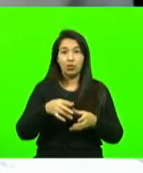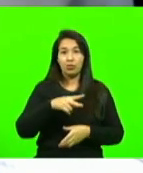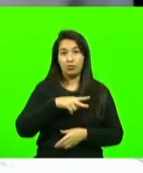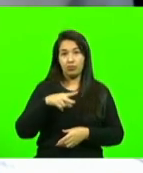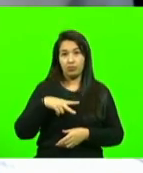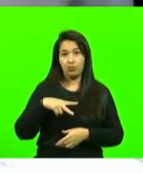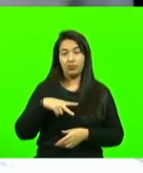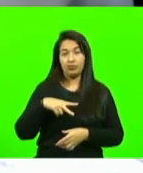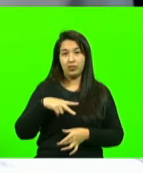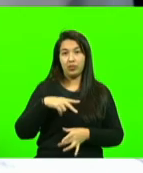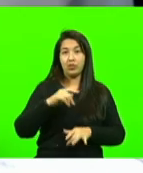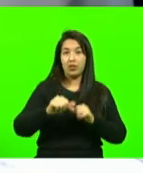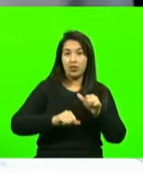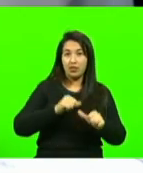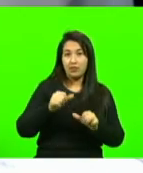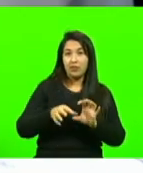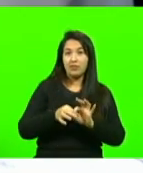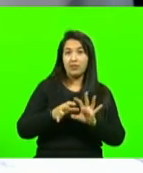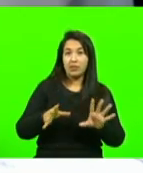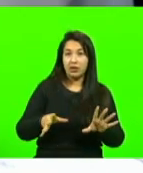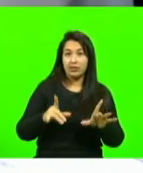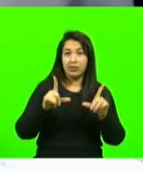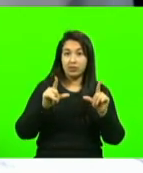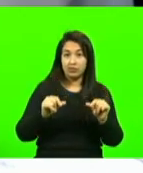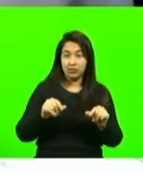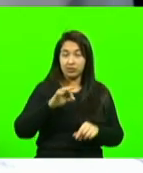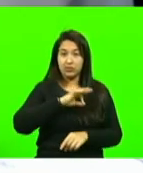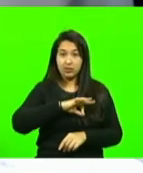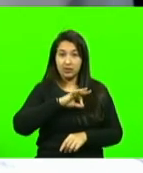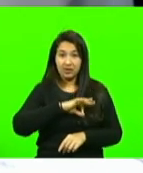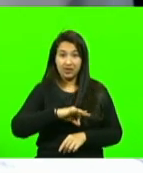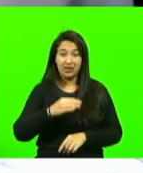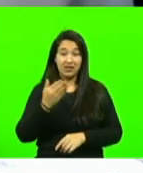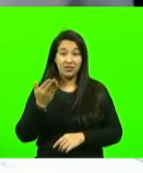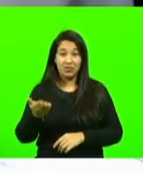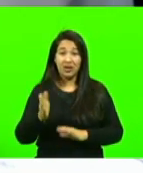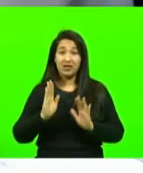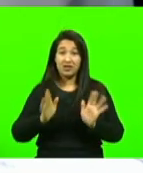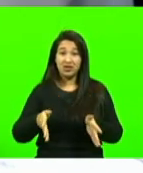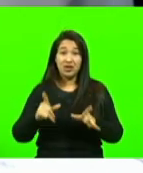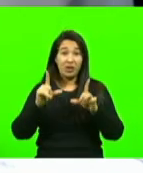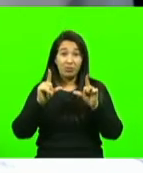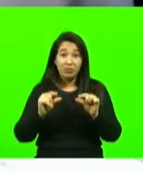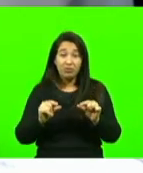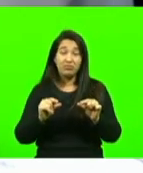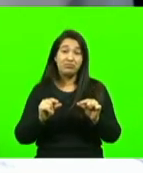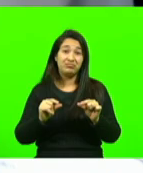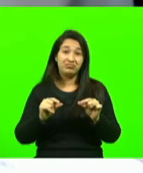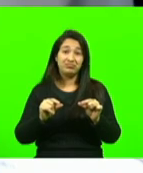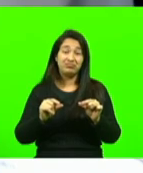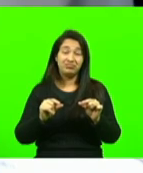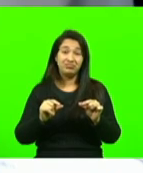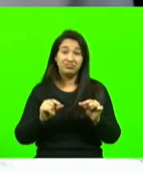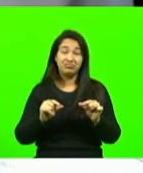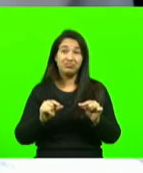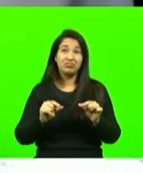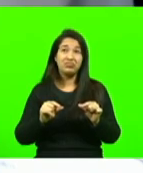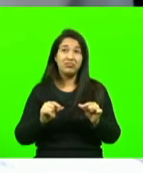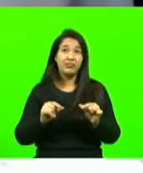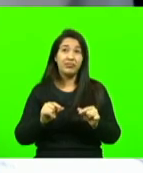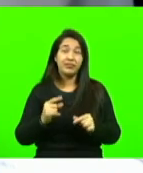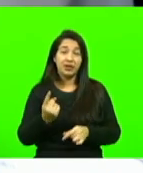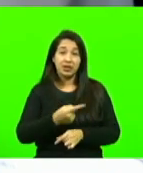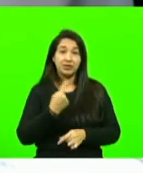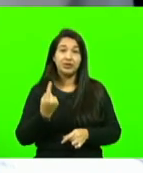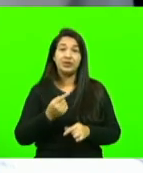é uma reforma que permite redução salarial de quem já ganha o de quem já ganhou o mínimo para sobreviver e é bom lembrar que nós já estamos